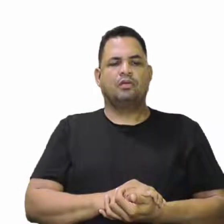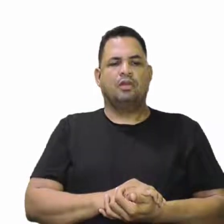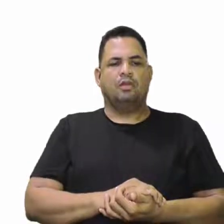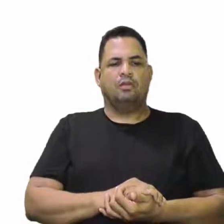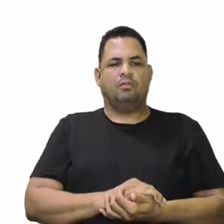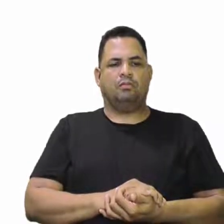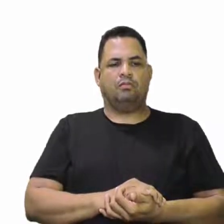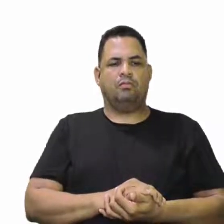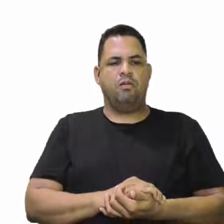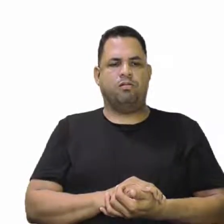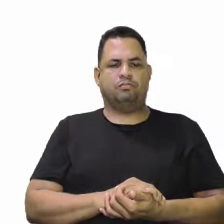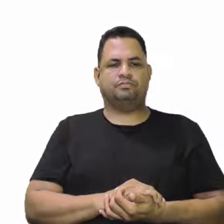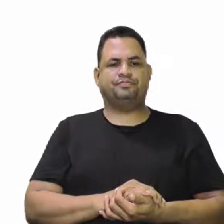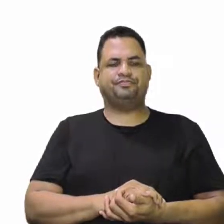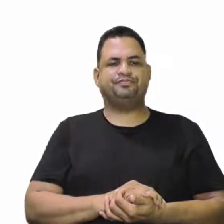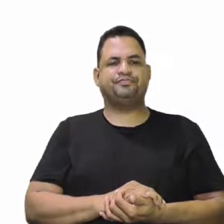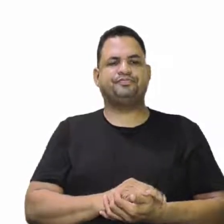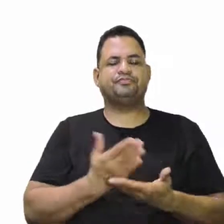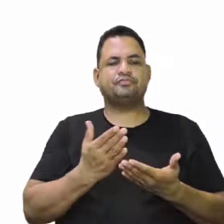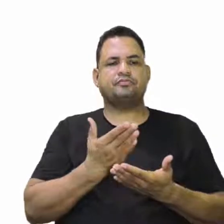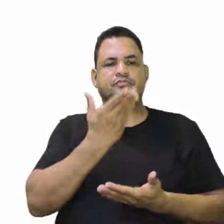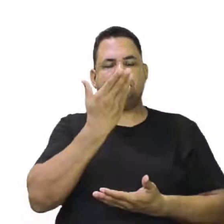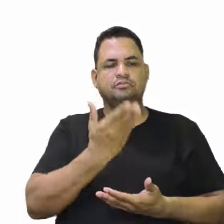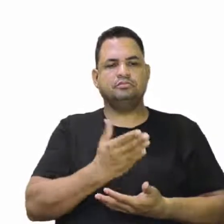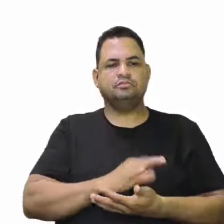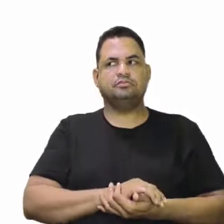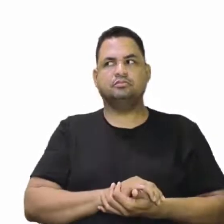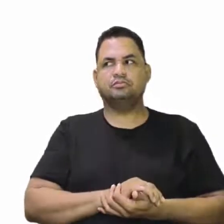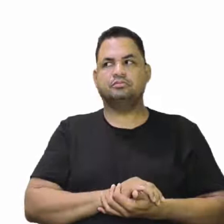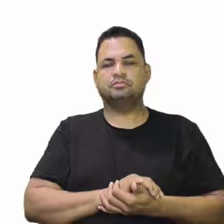Então, eles colocam ali que a